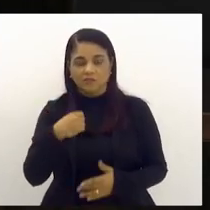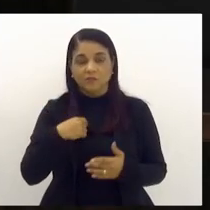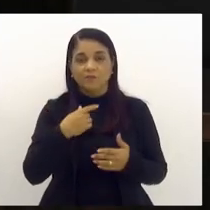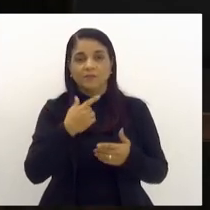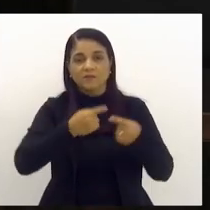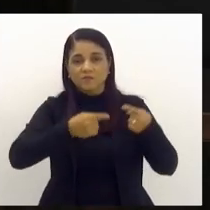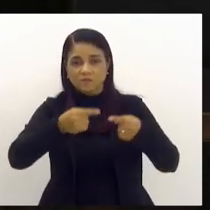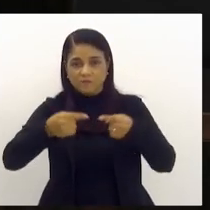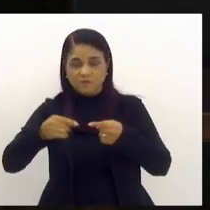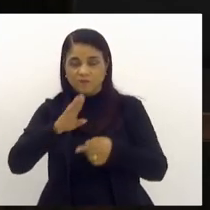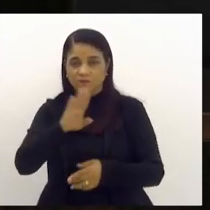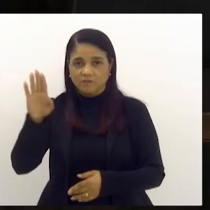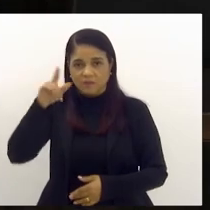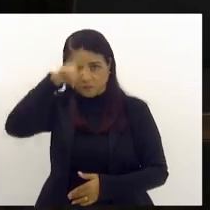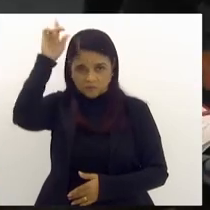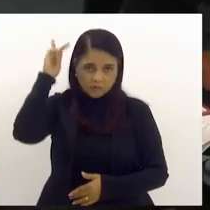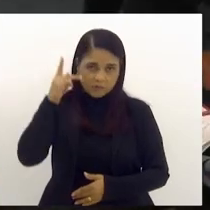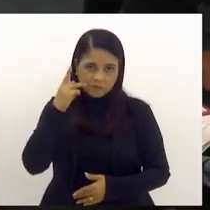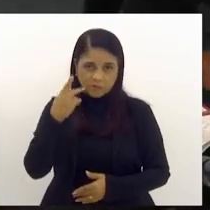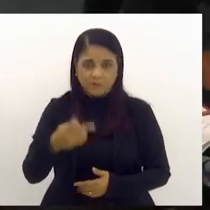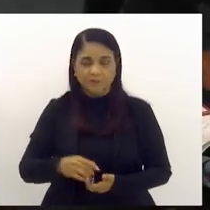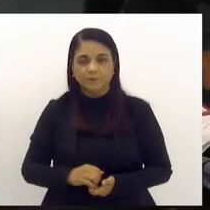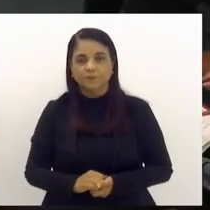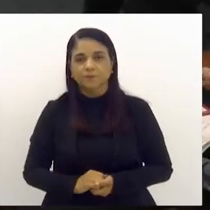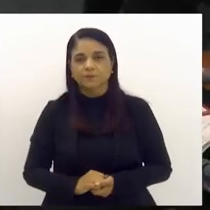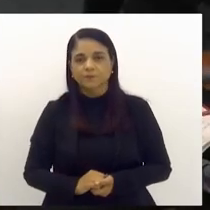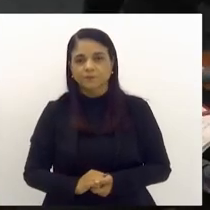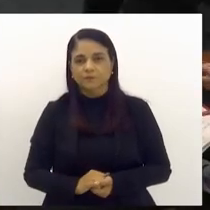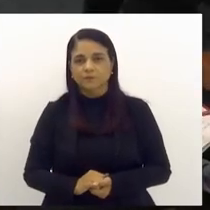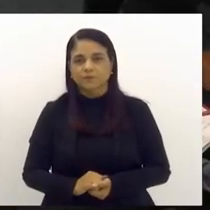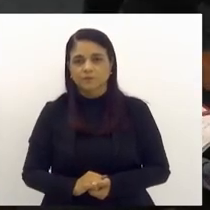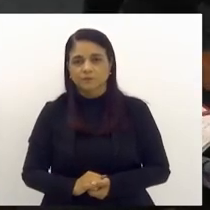discutir, deputado Luiz Paulo.